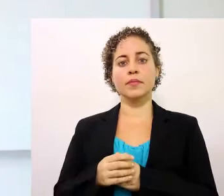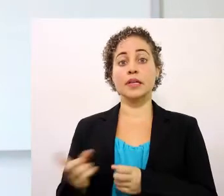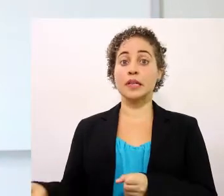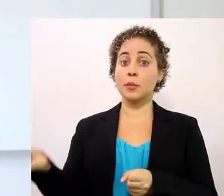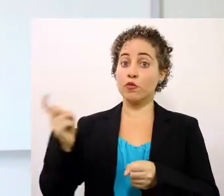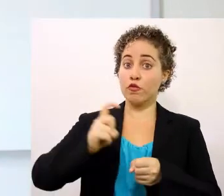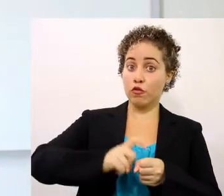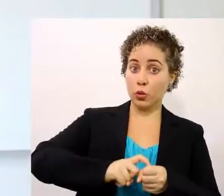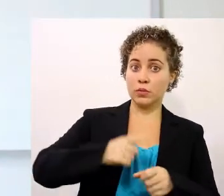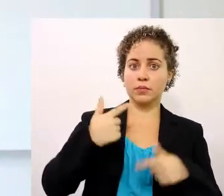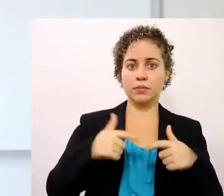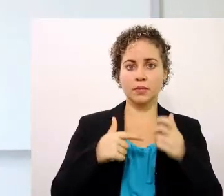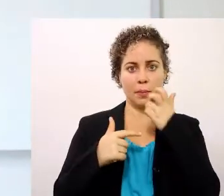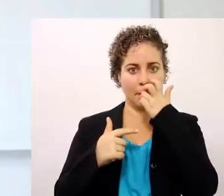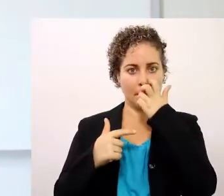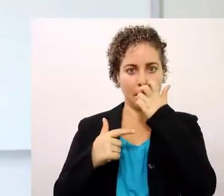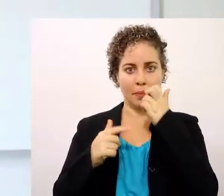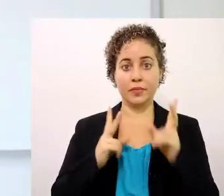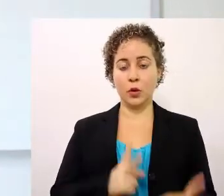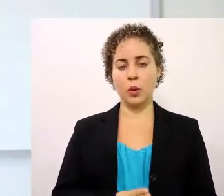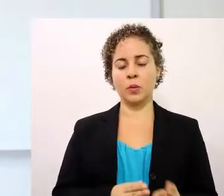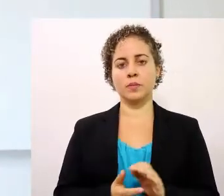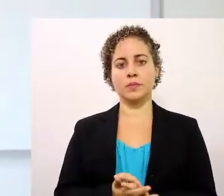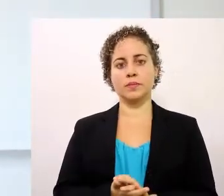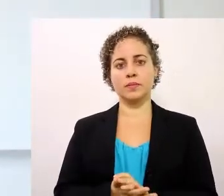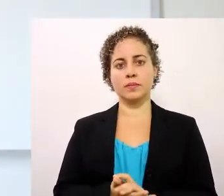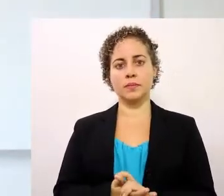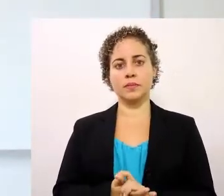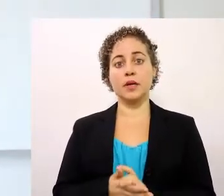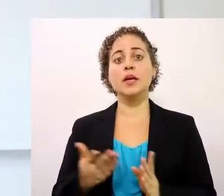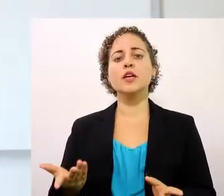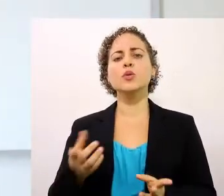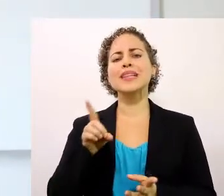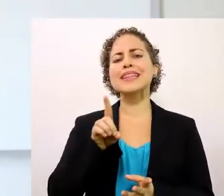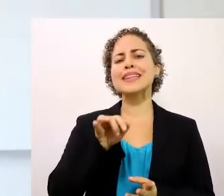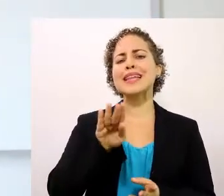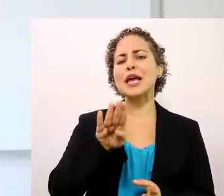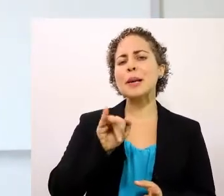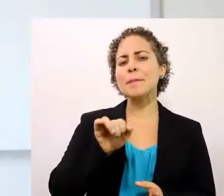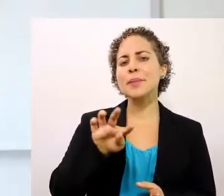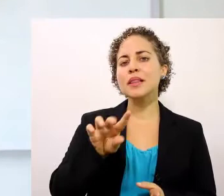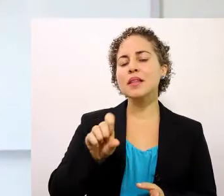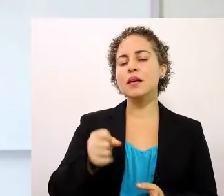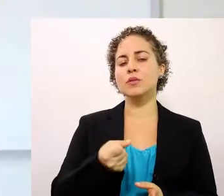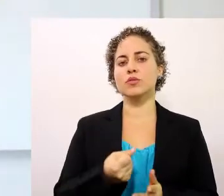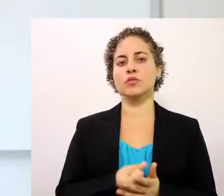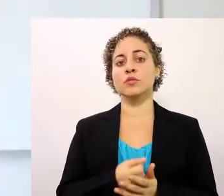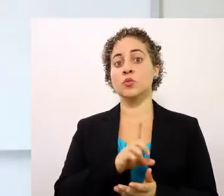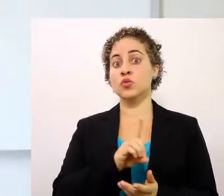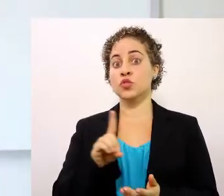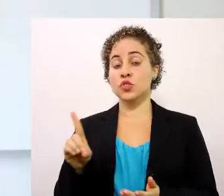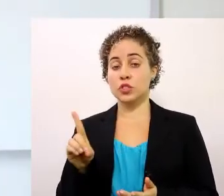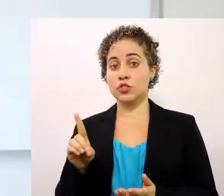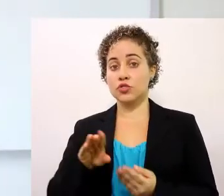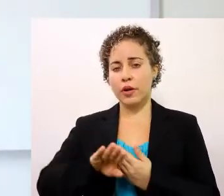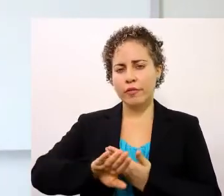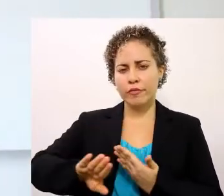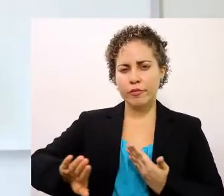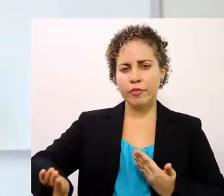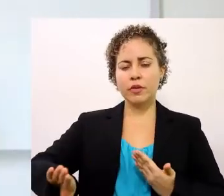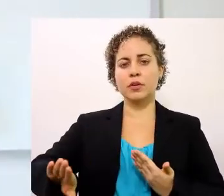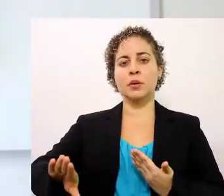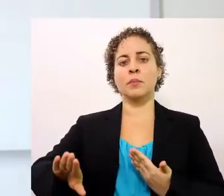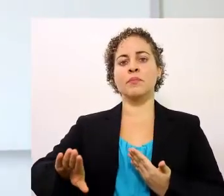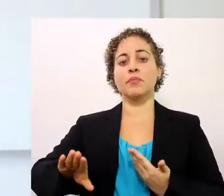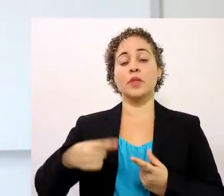mesma função. E os dias debitados? Dias de afastamento quando esse trabalhador